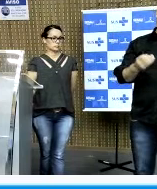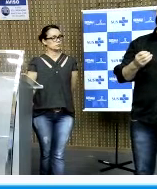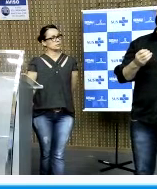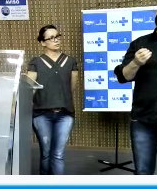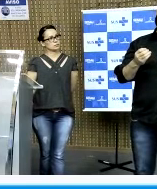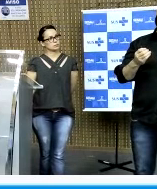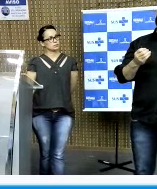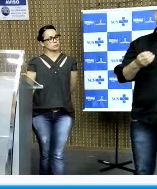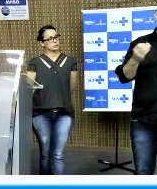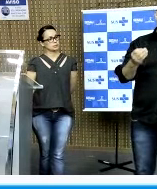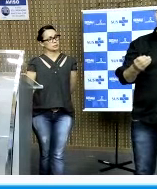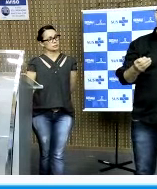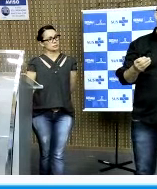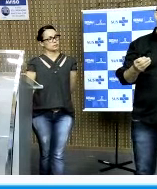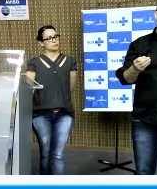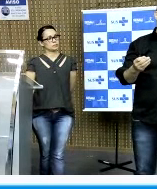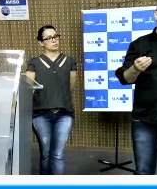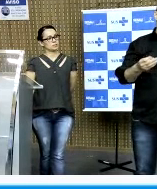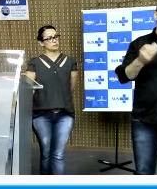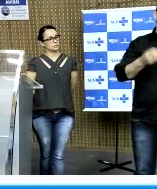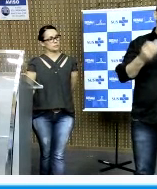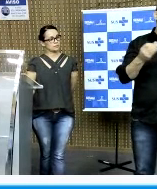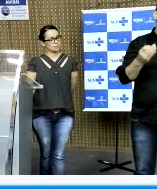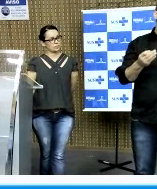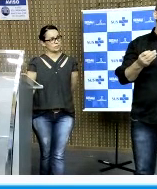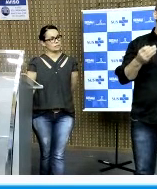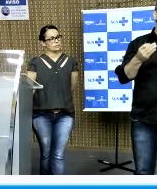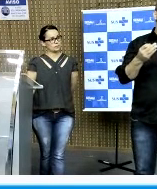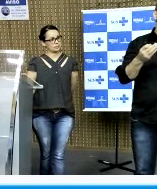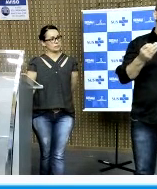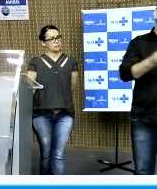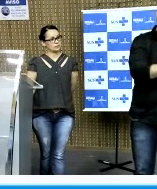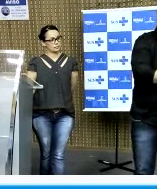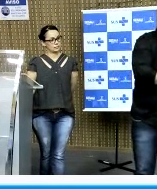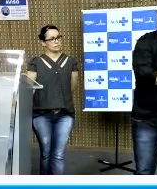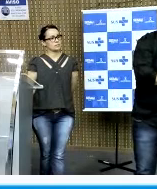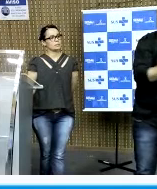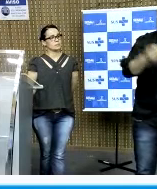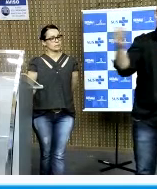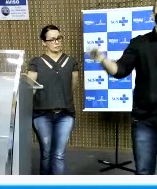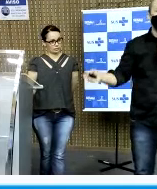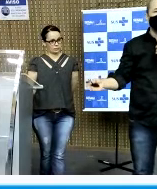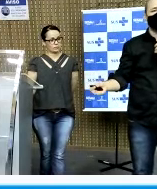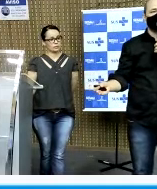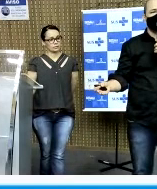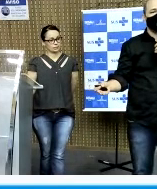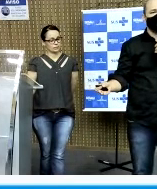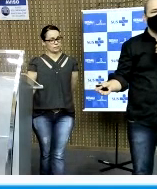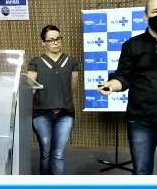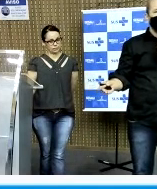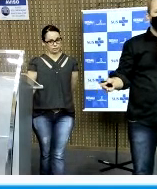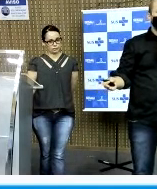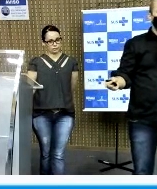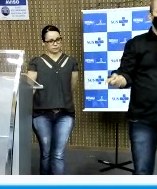porque a gente, principalmente em relação à gestante, a nossa grande dificuldade, devido à porta aberta, é fazer o rastreio dessa